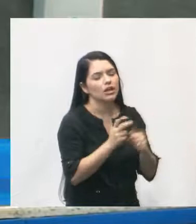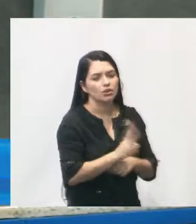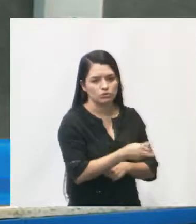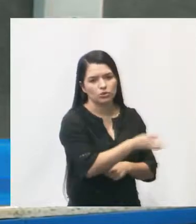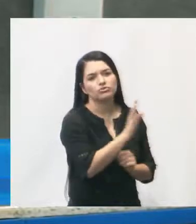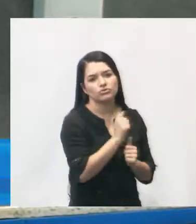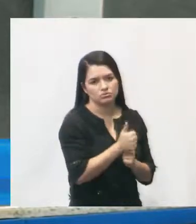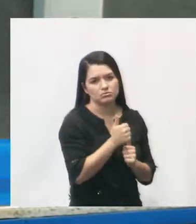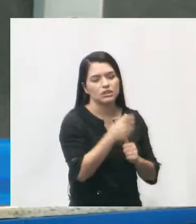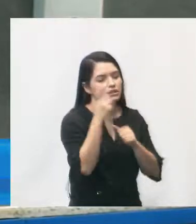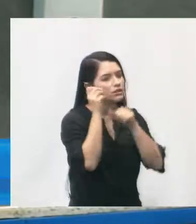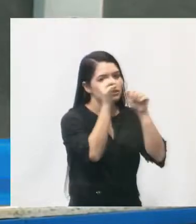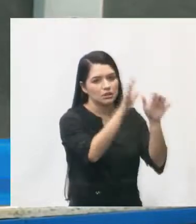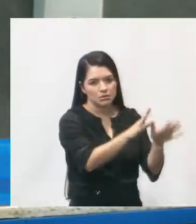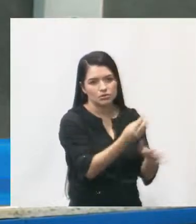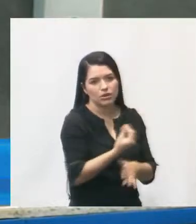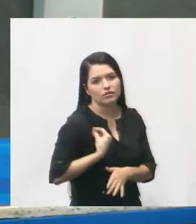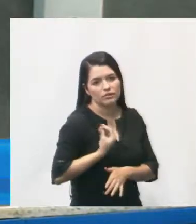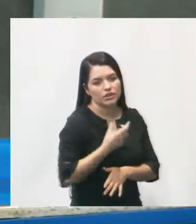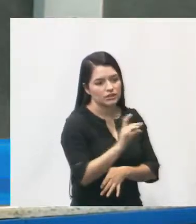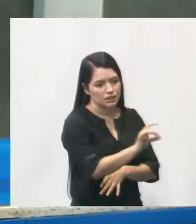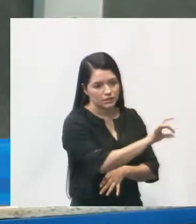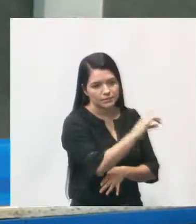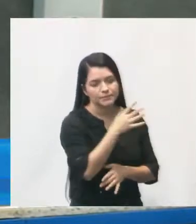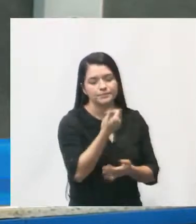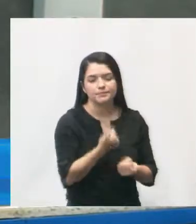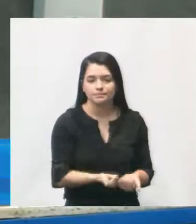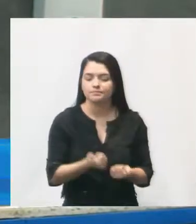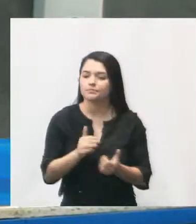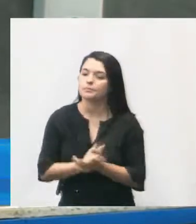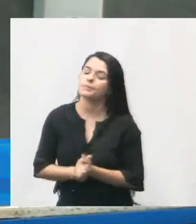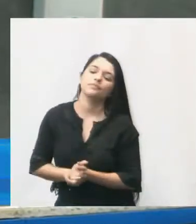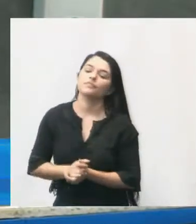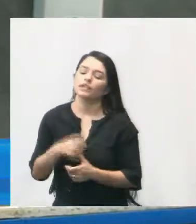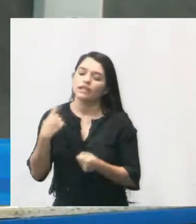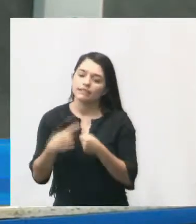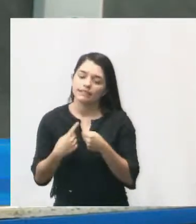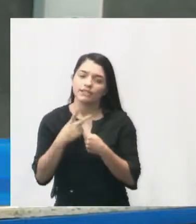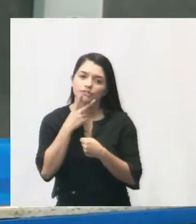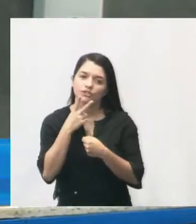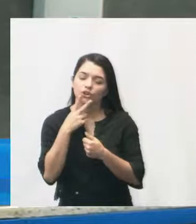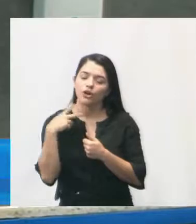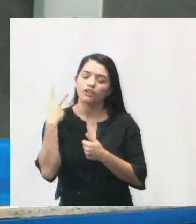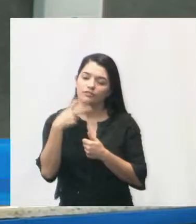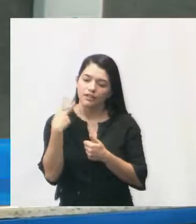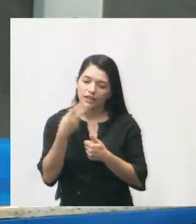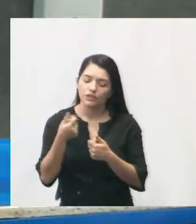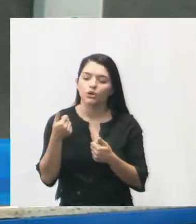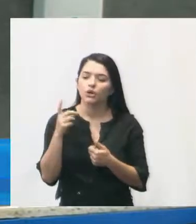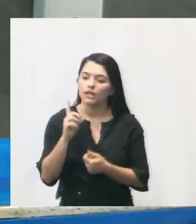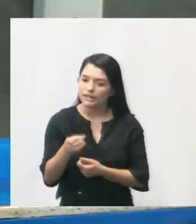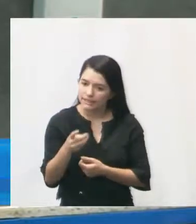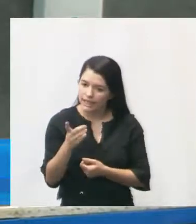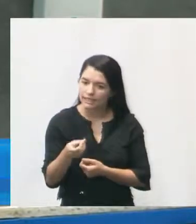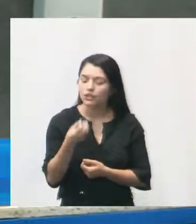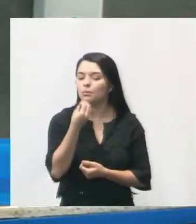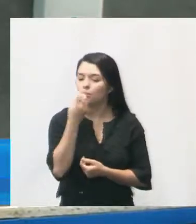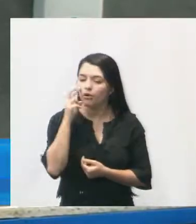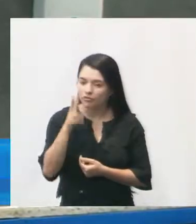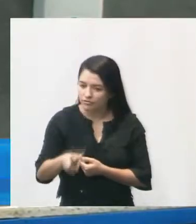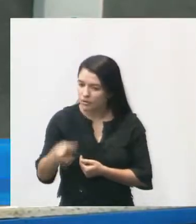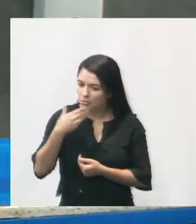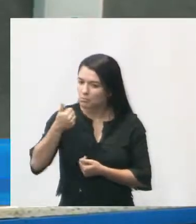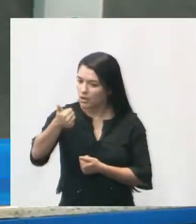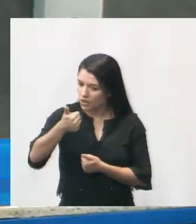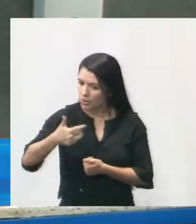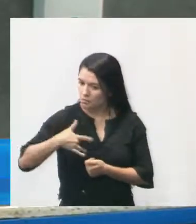a vida de cada um de vocês. Cidade Vitória, vereadores, vereador Deninho, bom vê-lo melhor. Passou